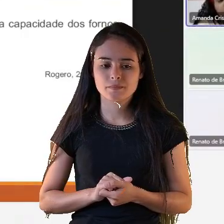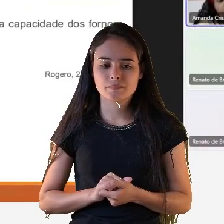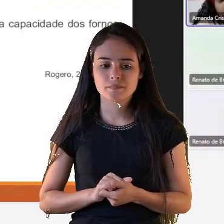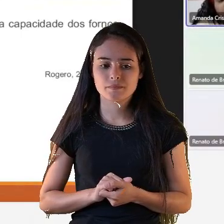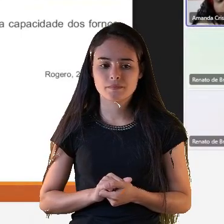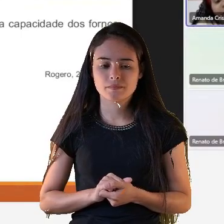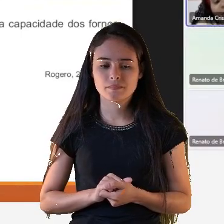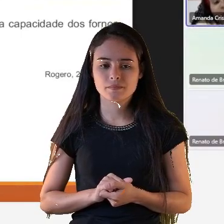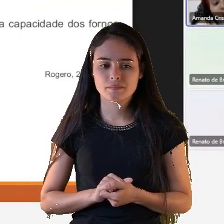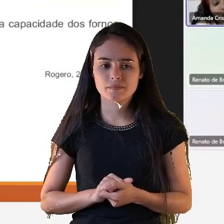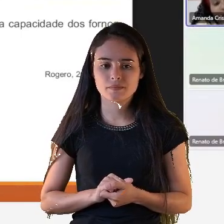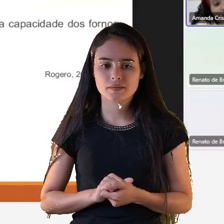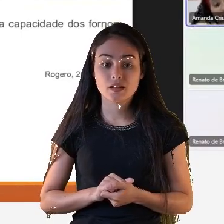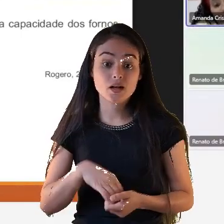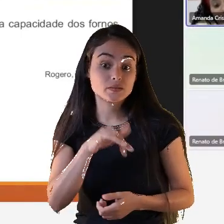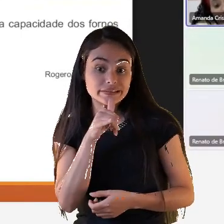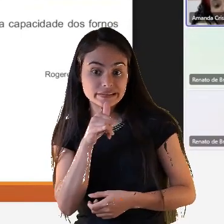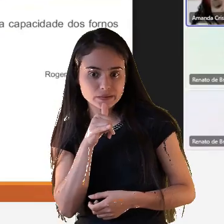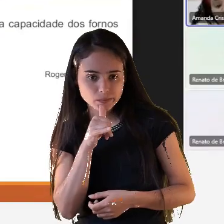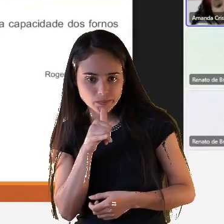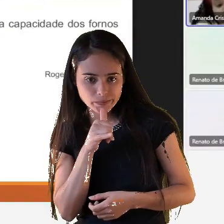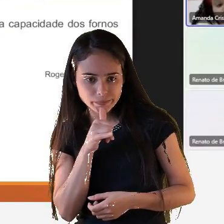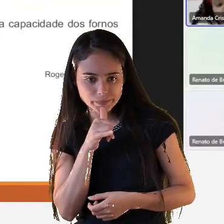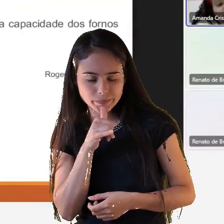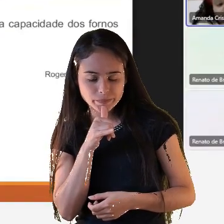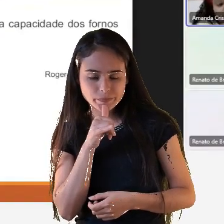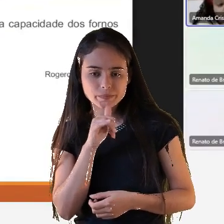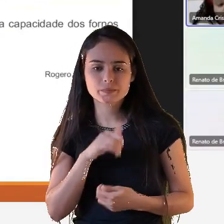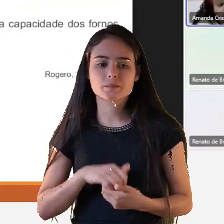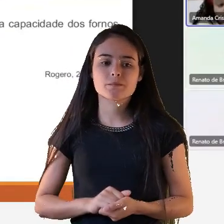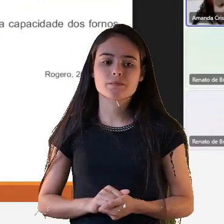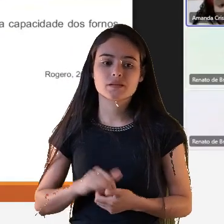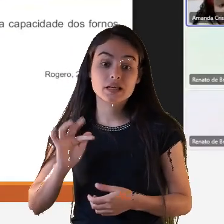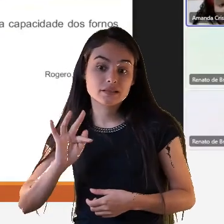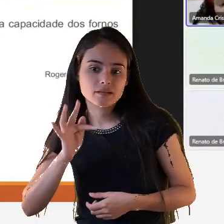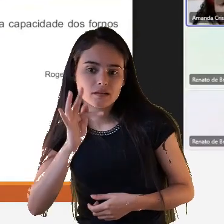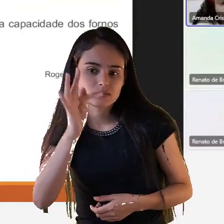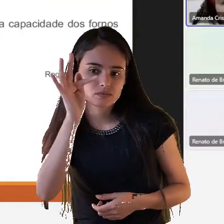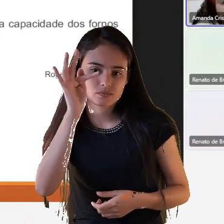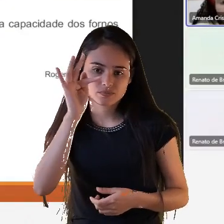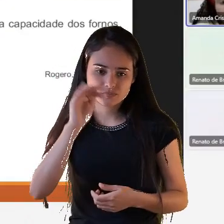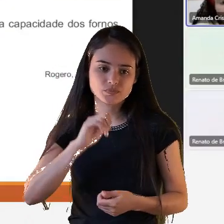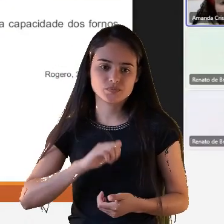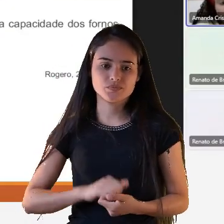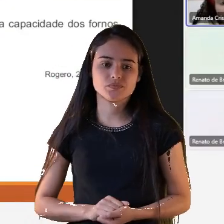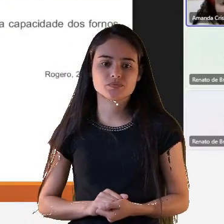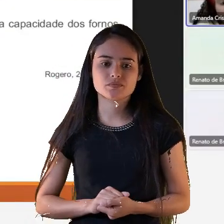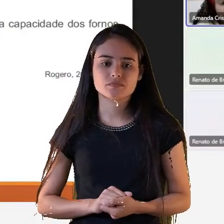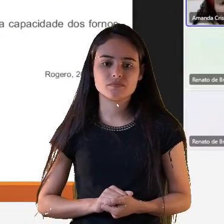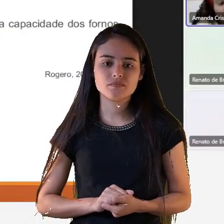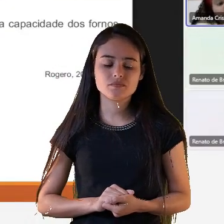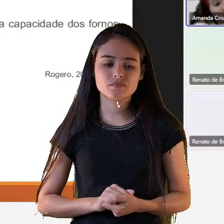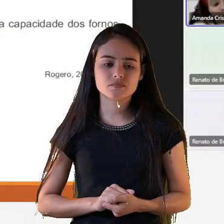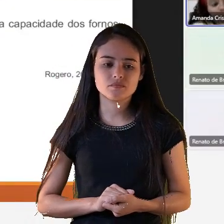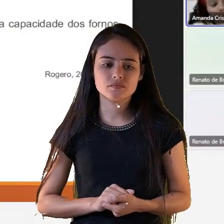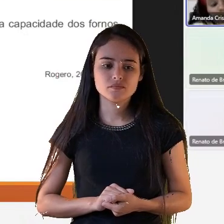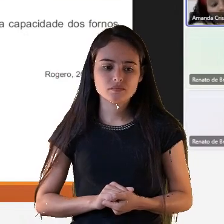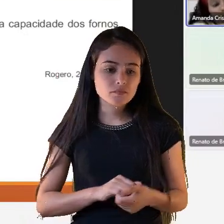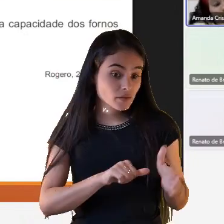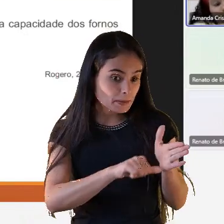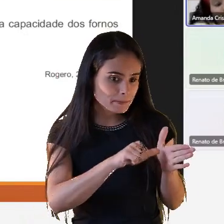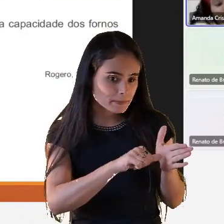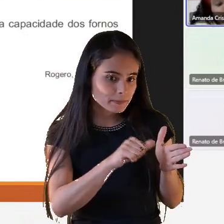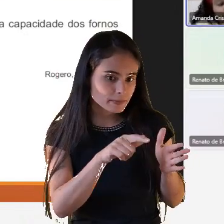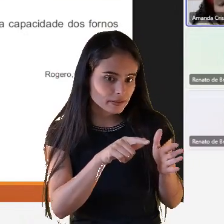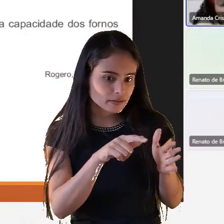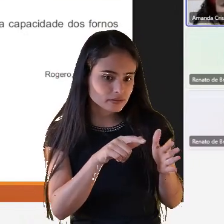Então, a gente tem alguns exemplos aqui, né, de tecnologias, né? Essa primeira aí